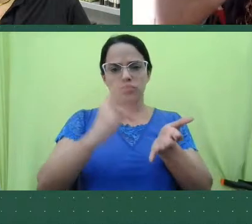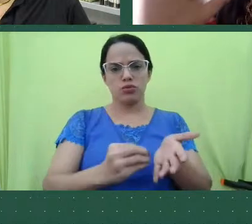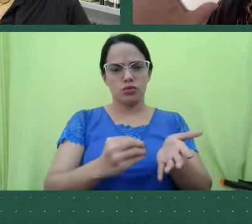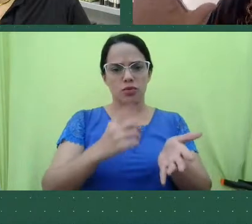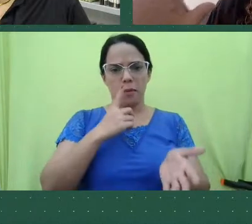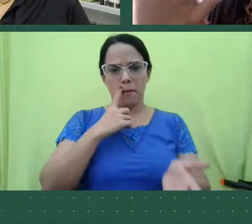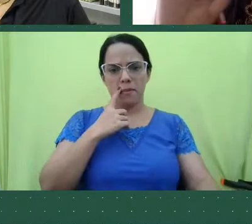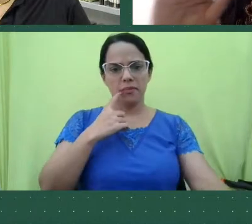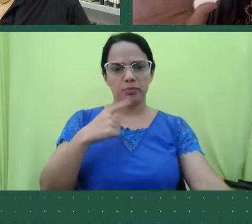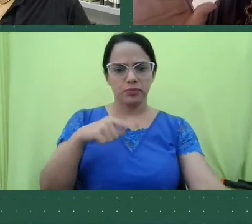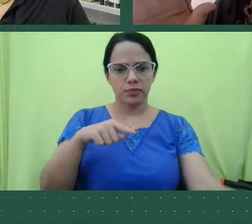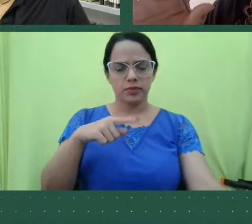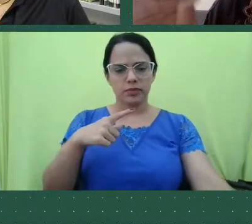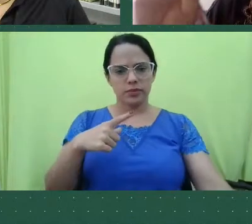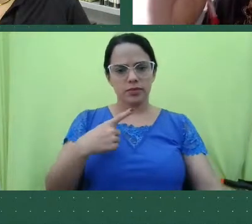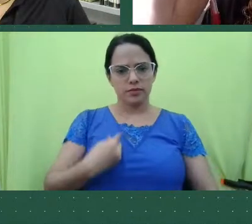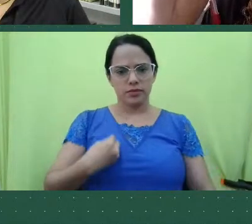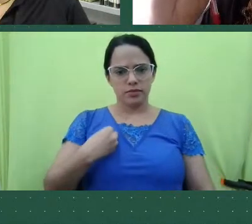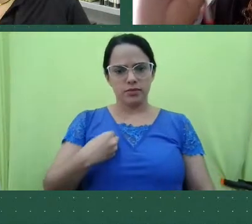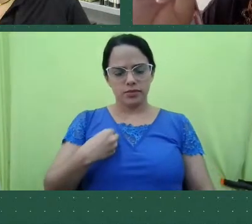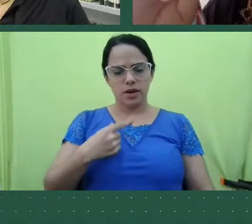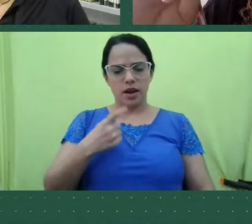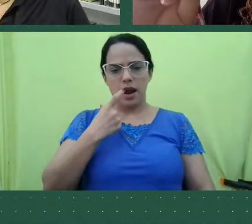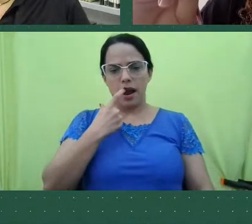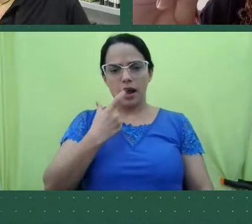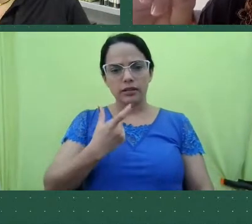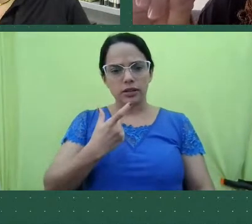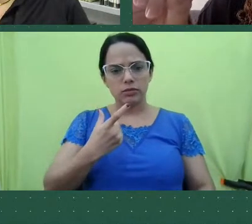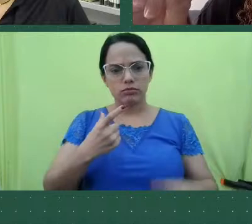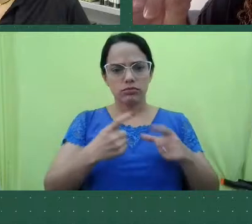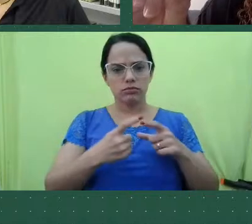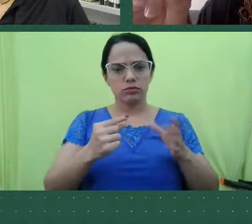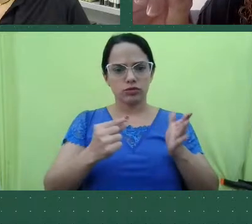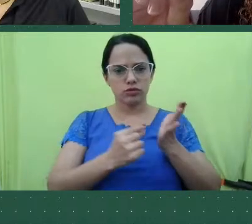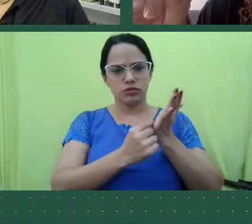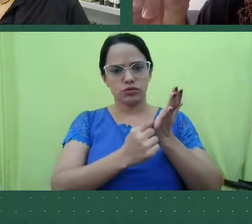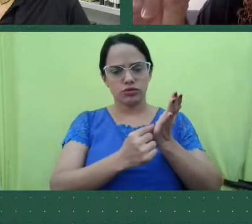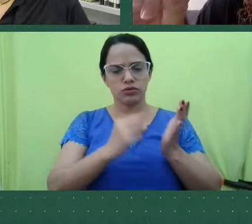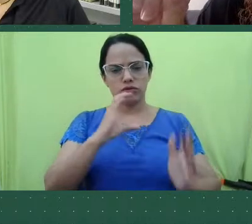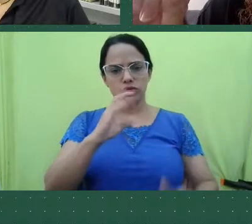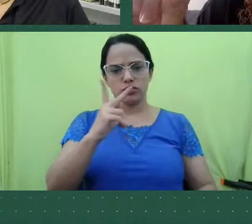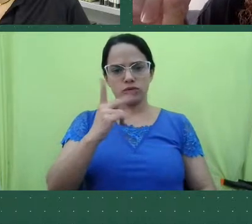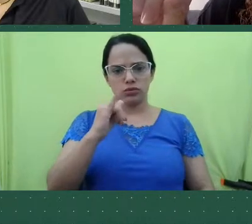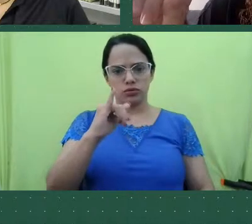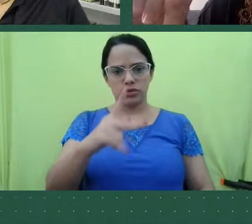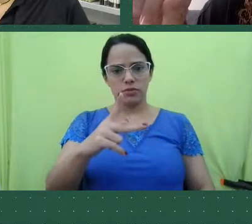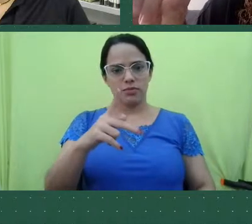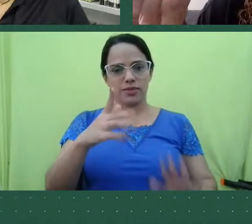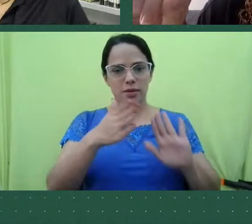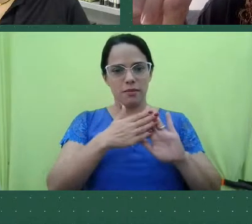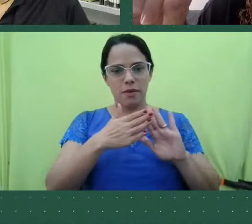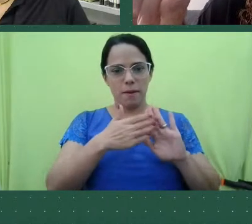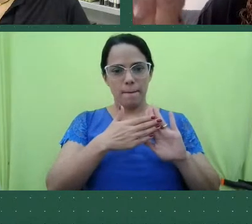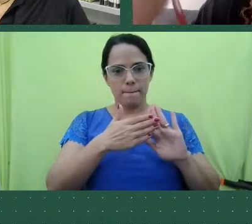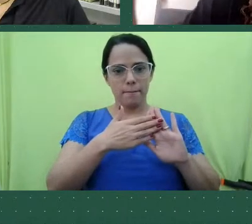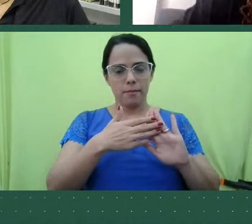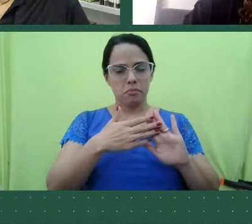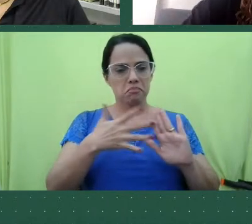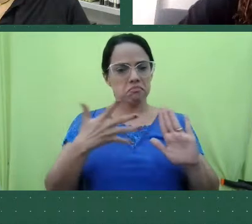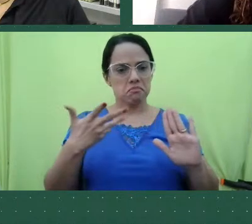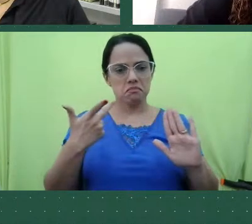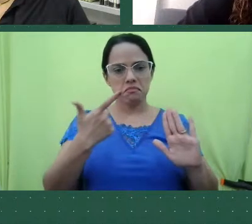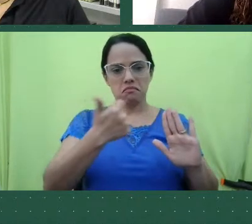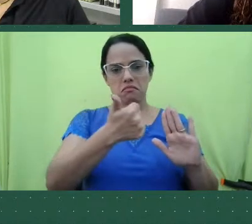seu, além de estar lá no seu prontuário, ia estar no seu cartãozinho SUS gravado no chip. Olha a proposta, que massa. E